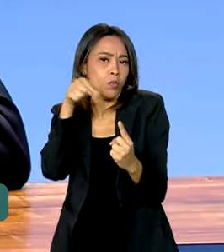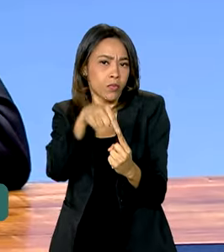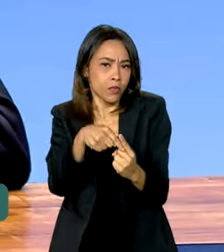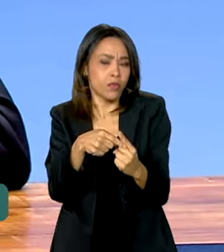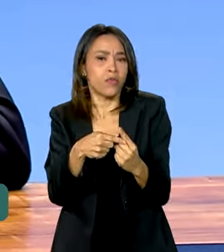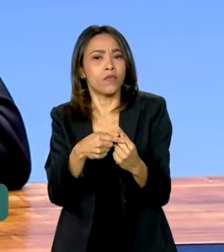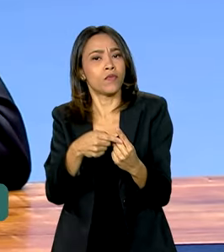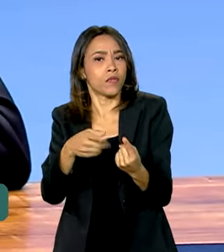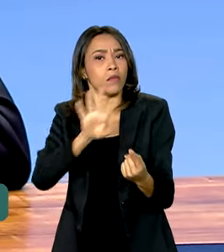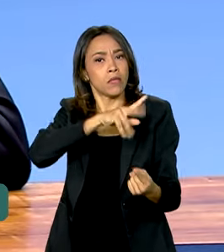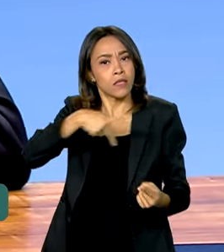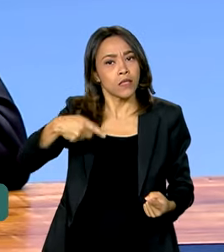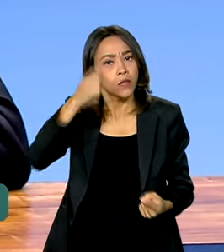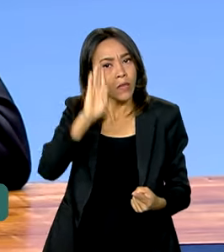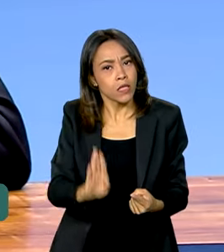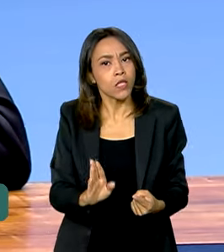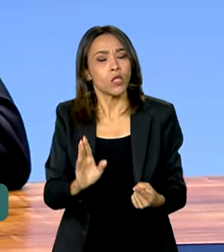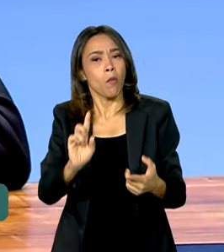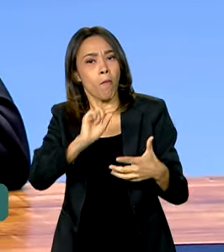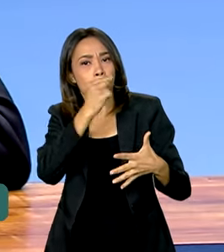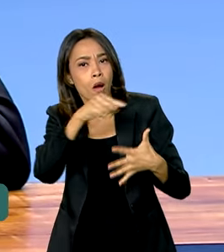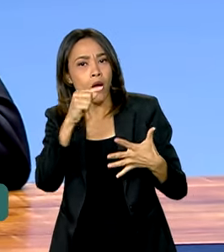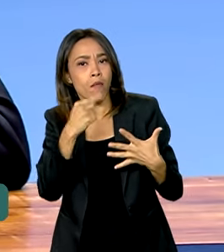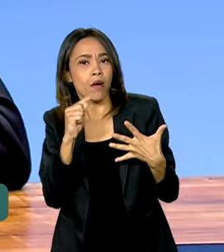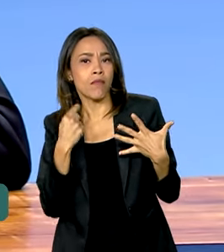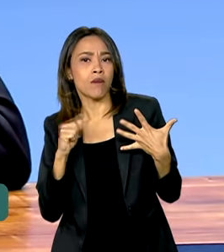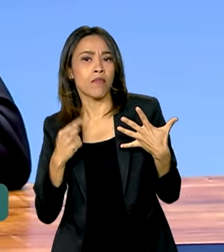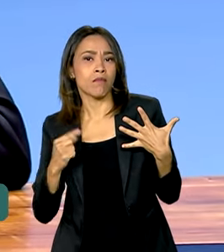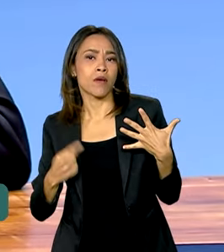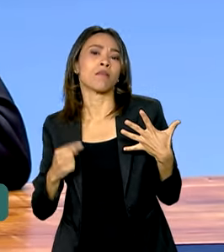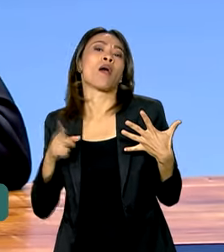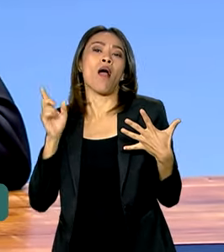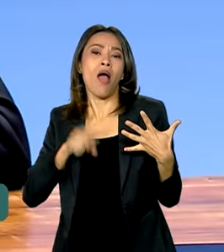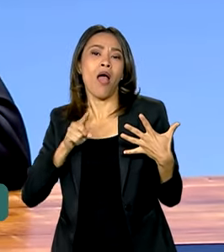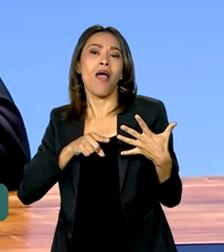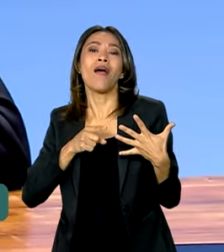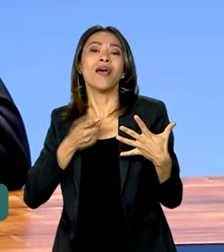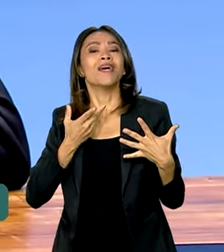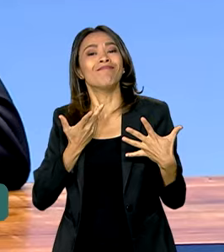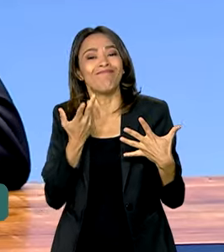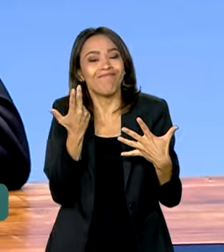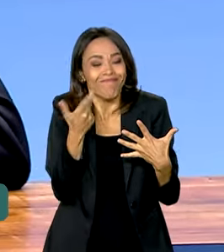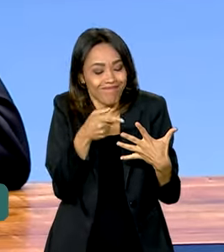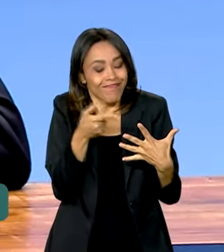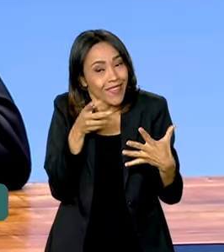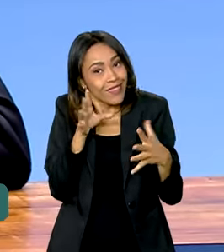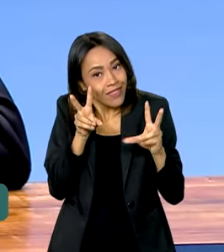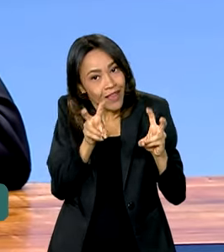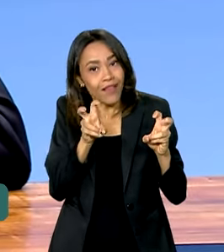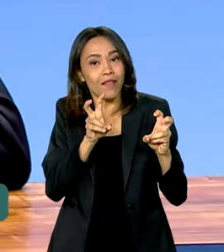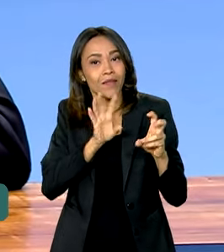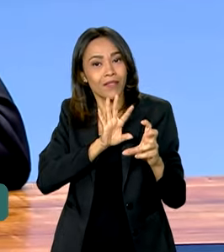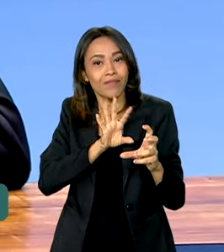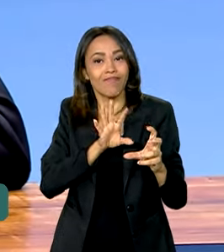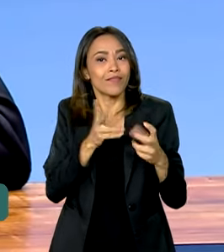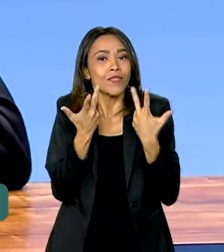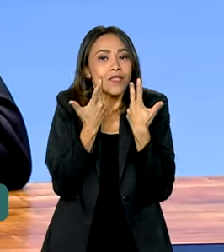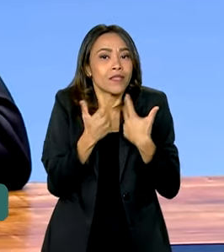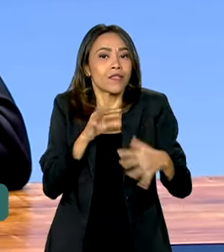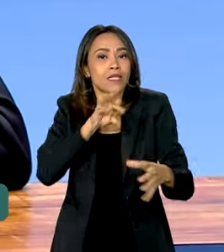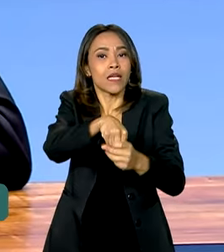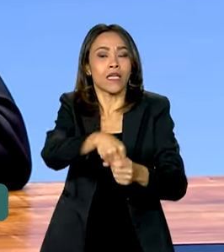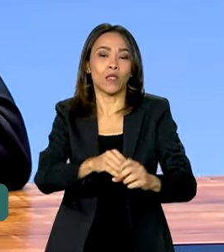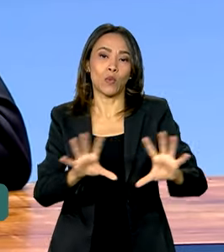nesses temas, porque são temas também que são muito da agenda do próprio G20, né? Ou seja, a questão de toda a questão de